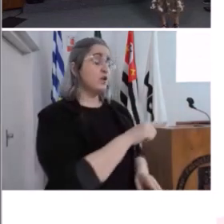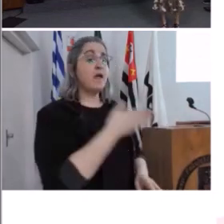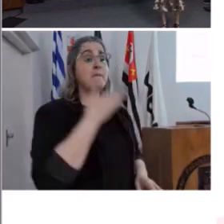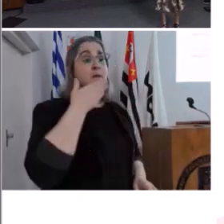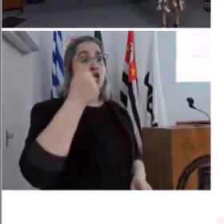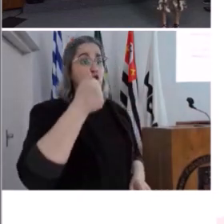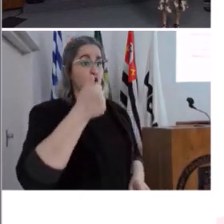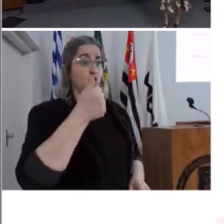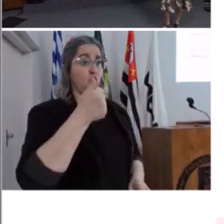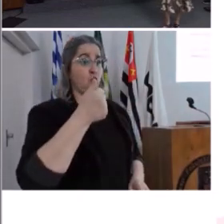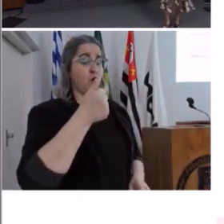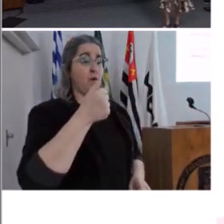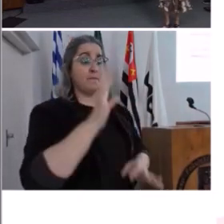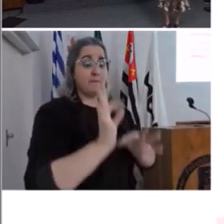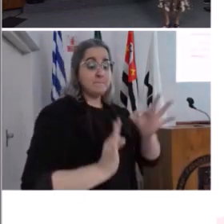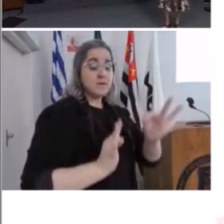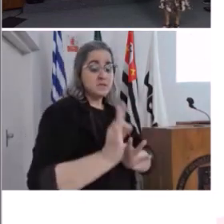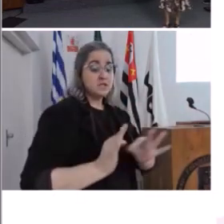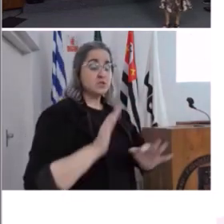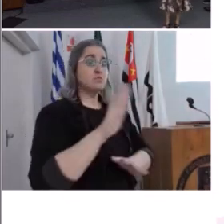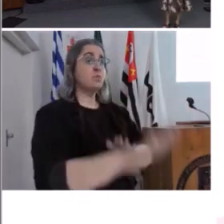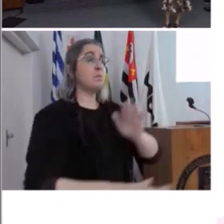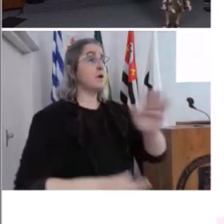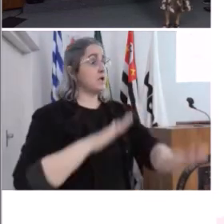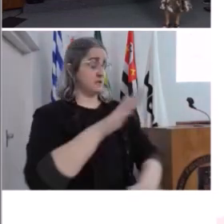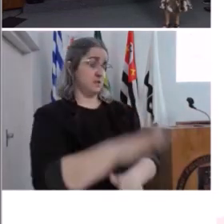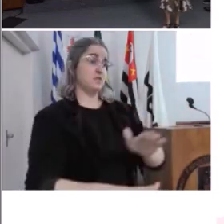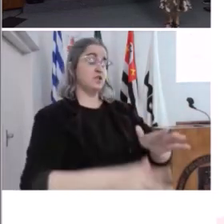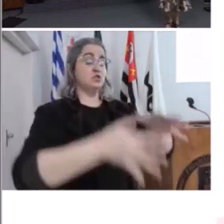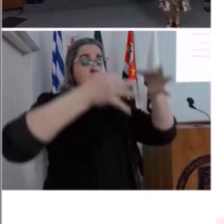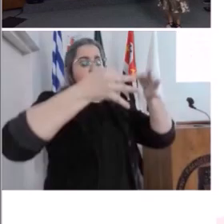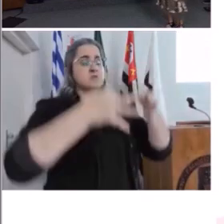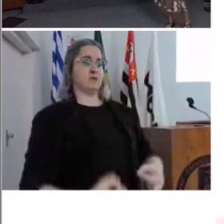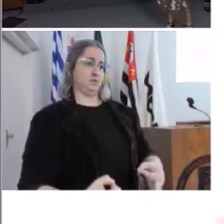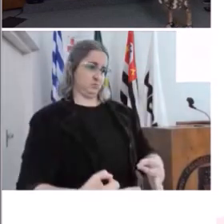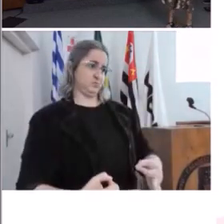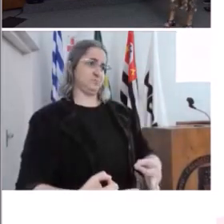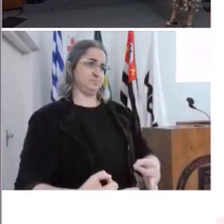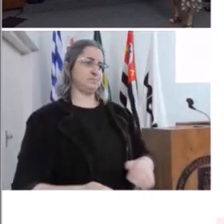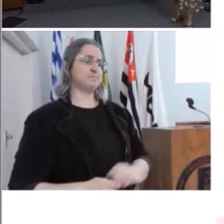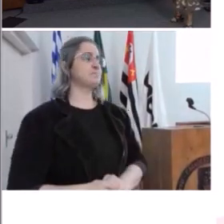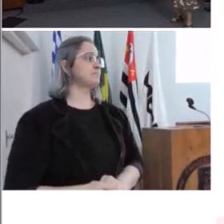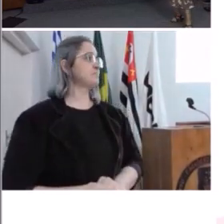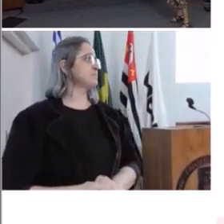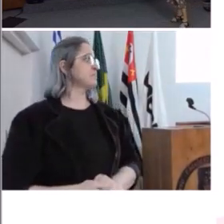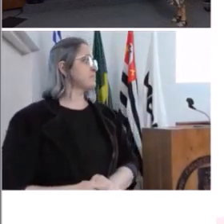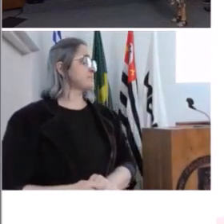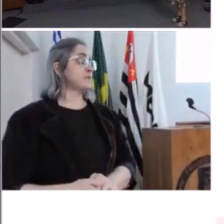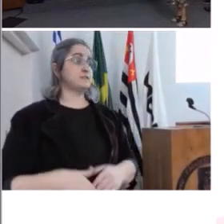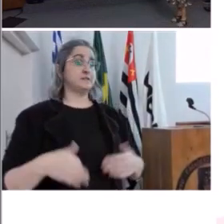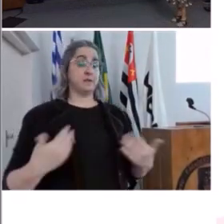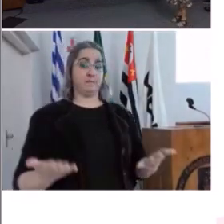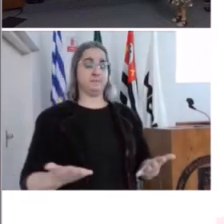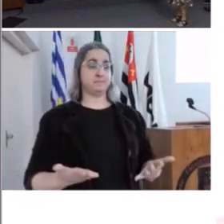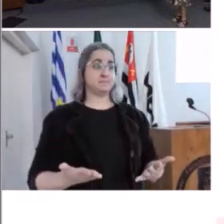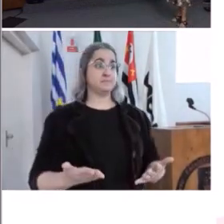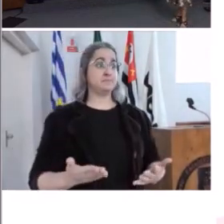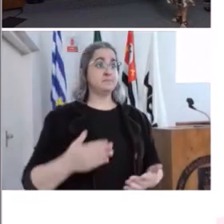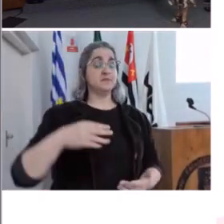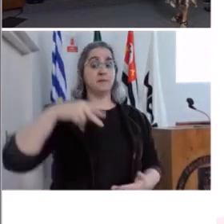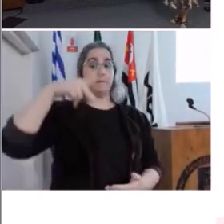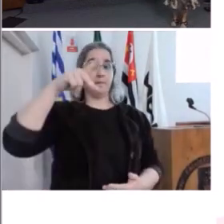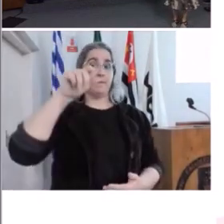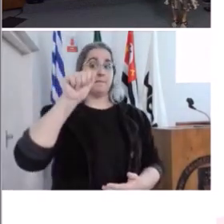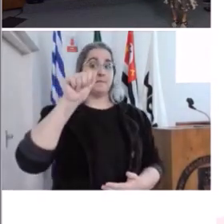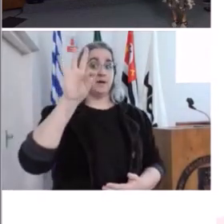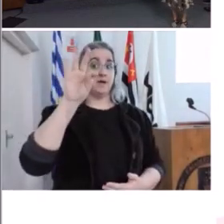melhor planejamento de um tratamento eficaz. Tá? Muito bem. Patologia,